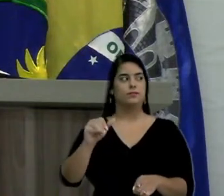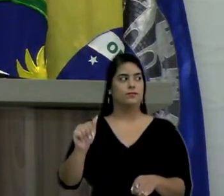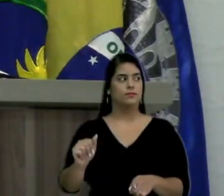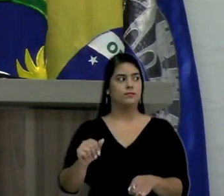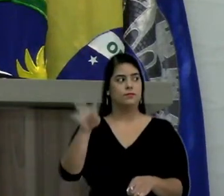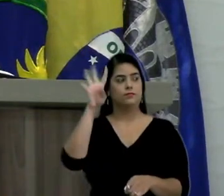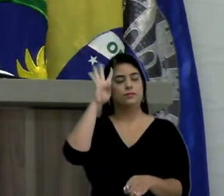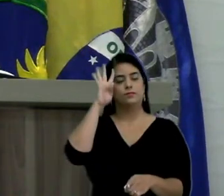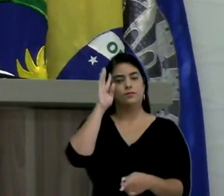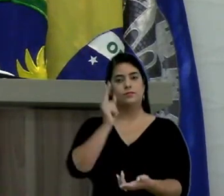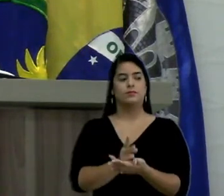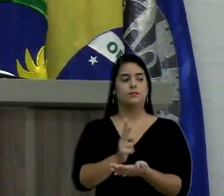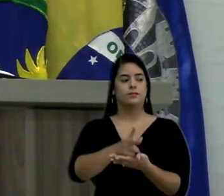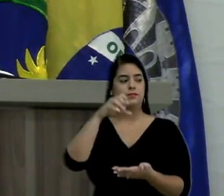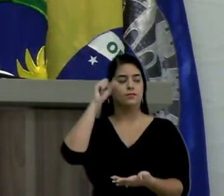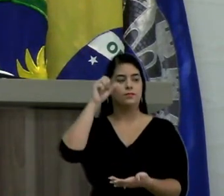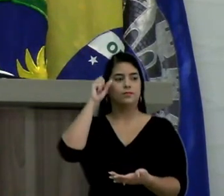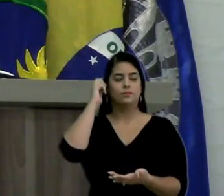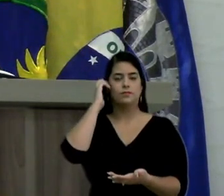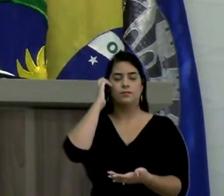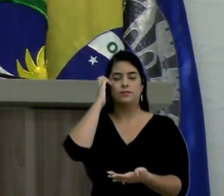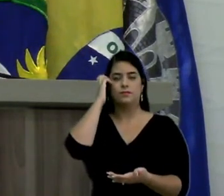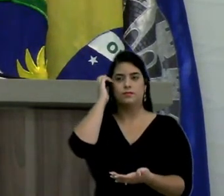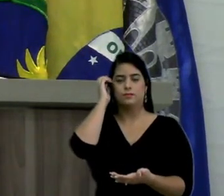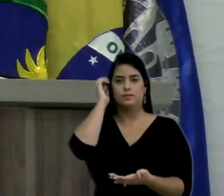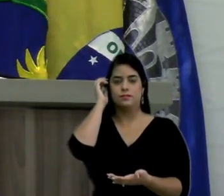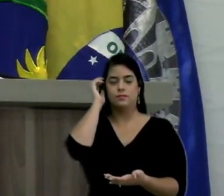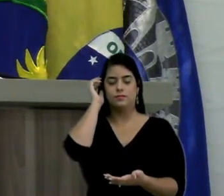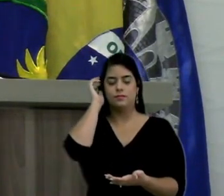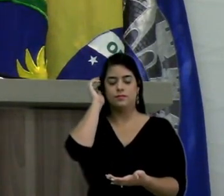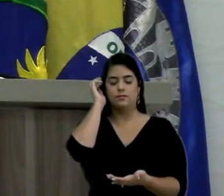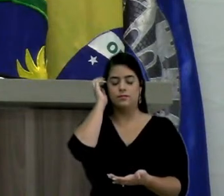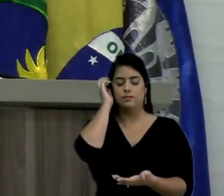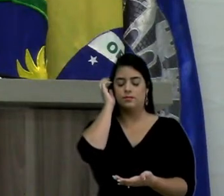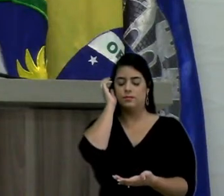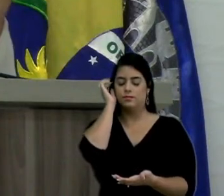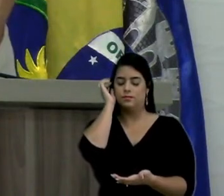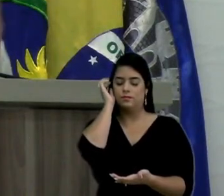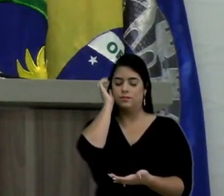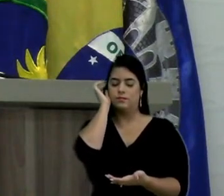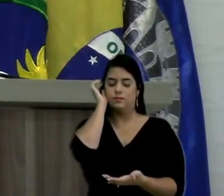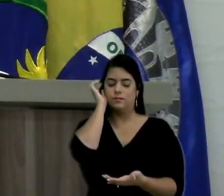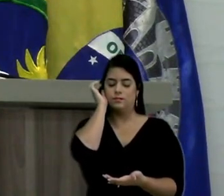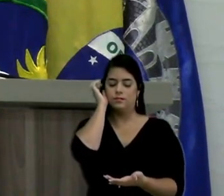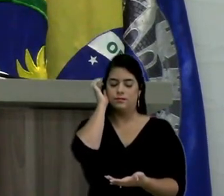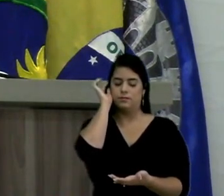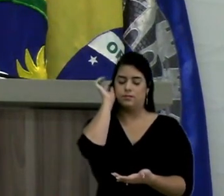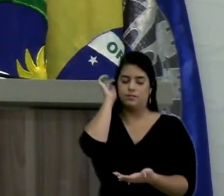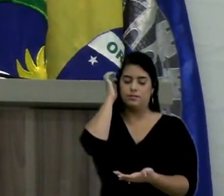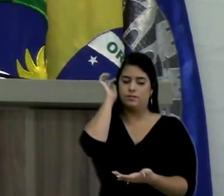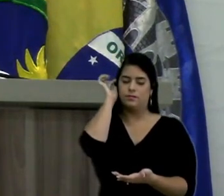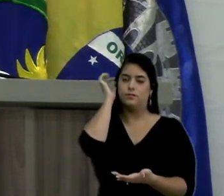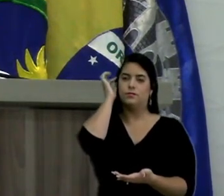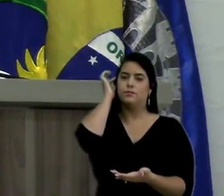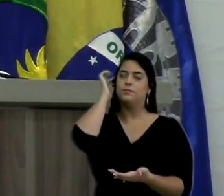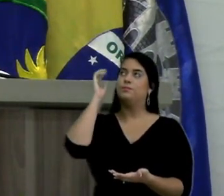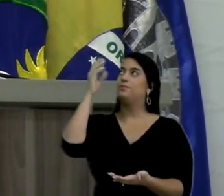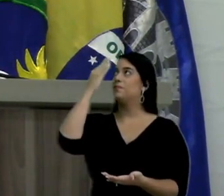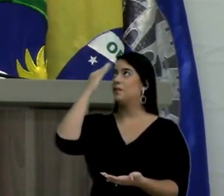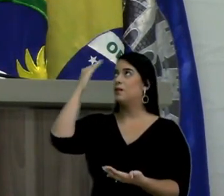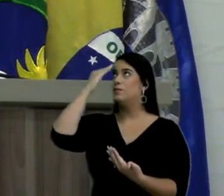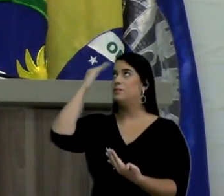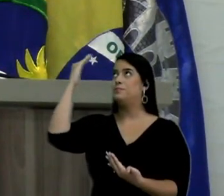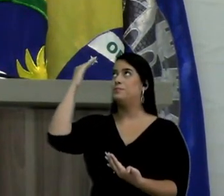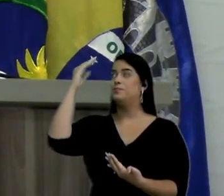escutando e Quero iniciar as minhas palavras também agradecendo a Deus mais um dia nessa casa Legislativa e